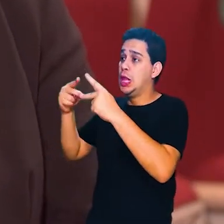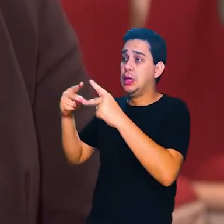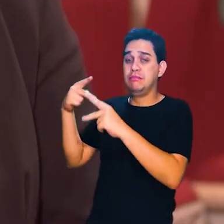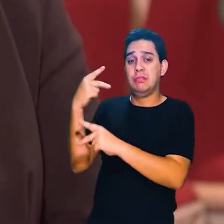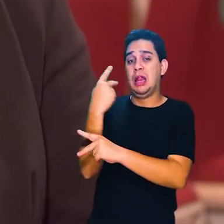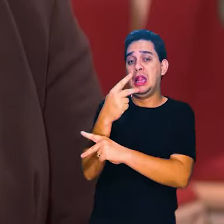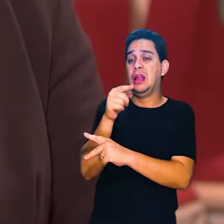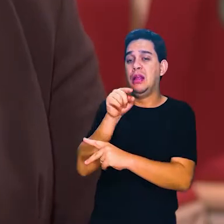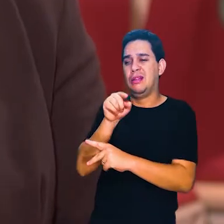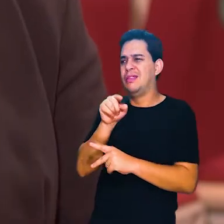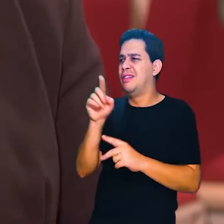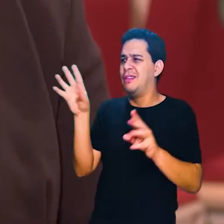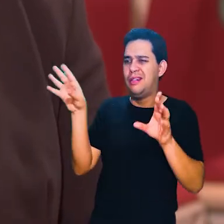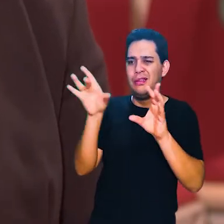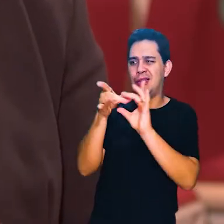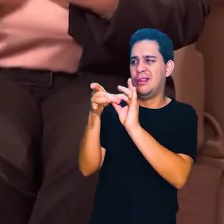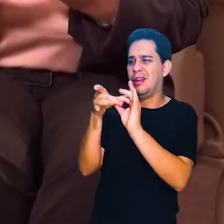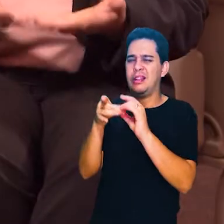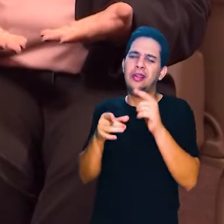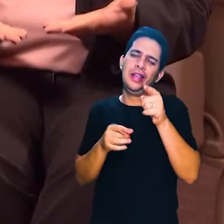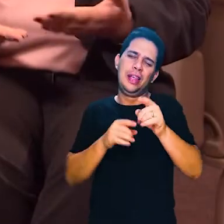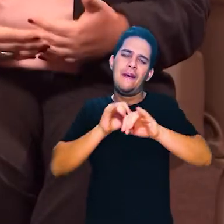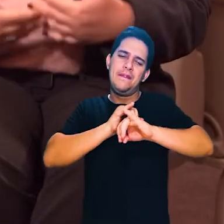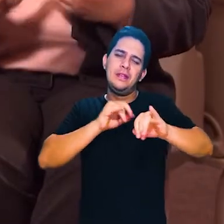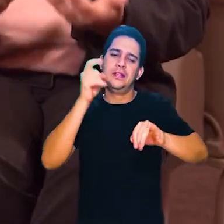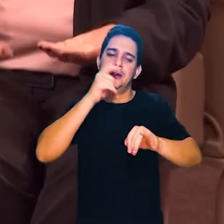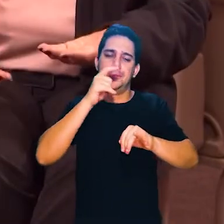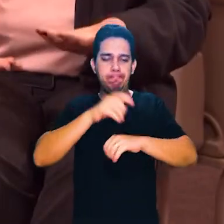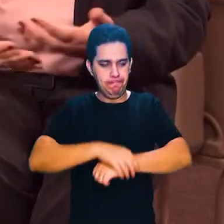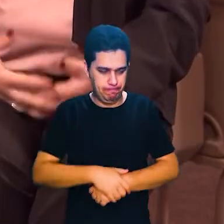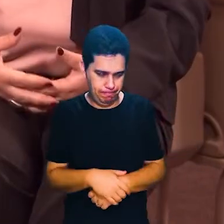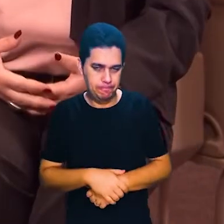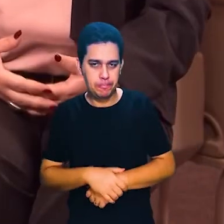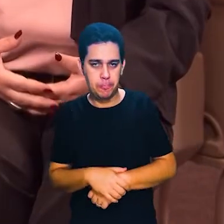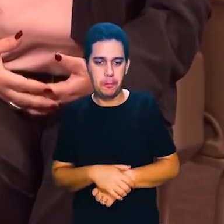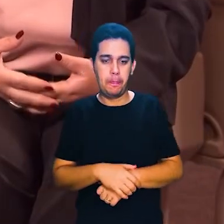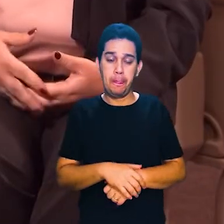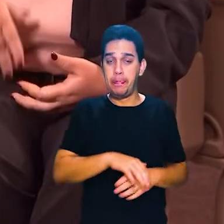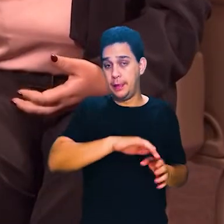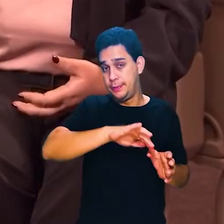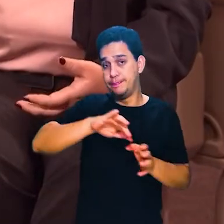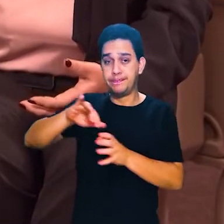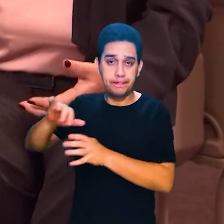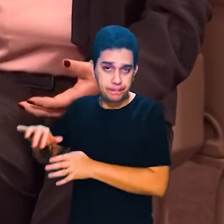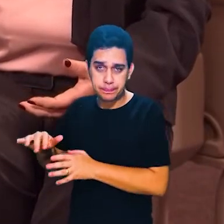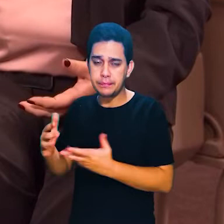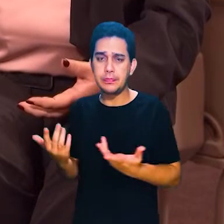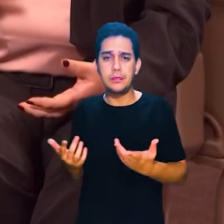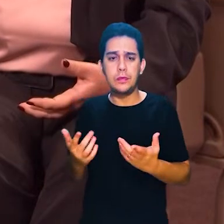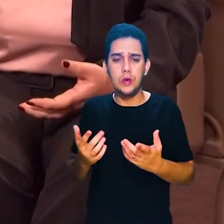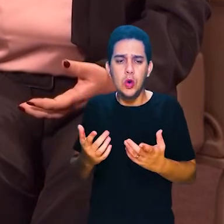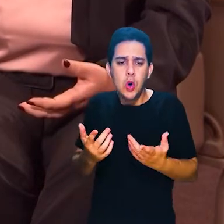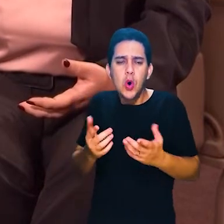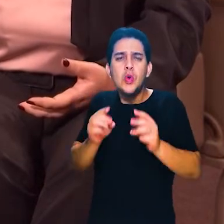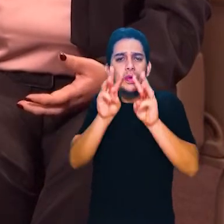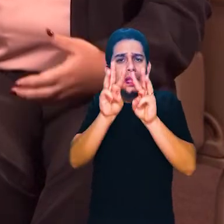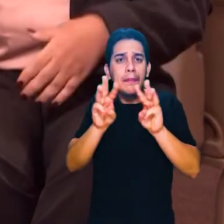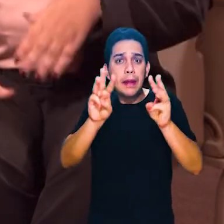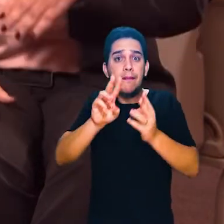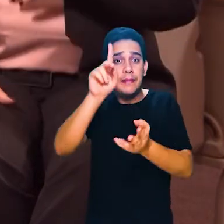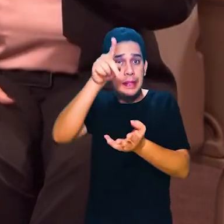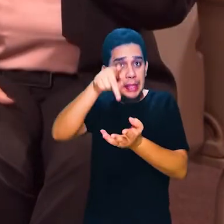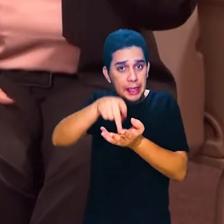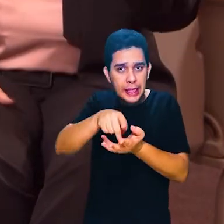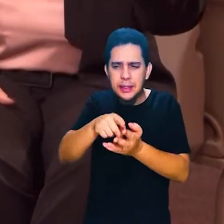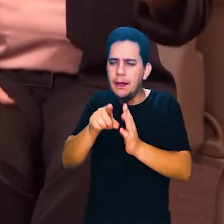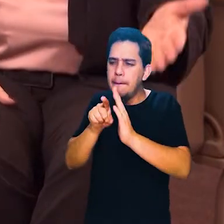Outra coisa é a gente pesquisar nos canais oficiais, qualquer canal oficial, da preferência da pessoa,